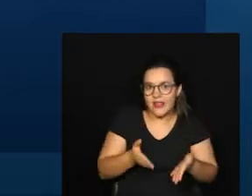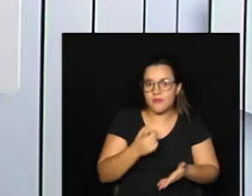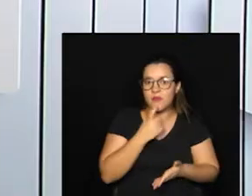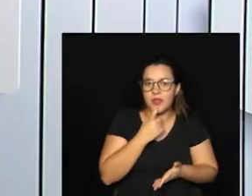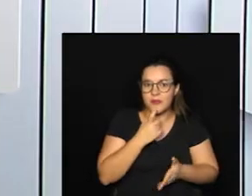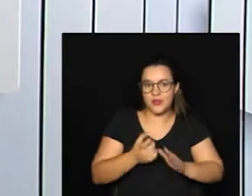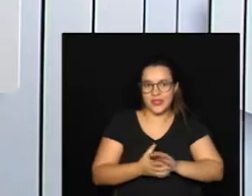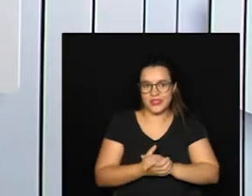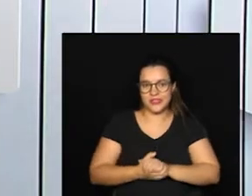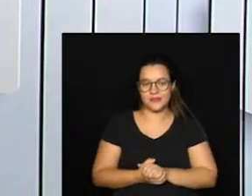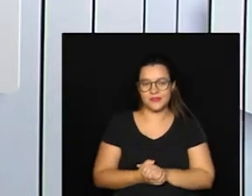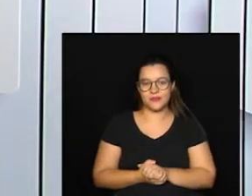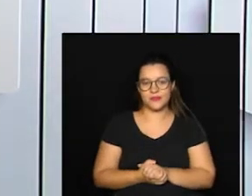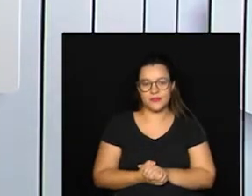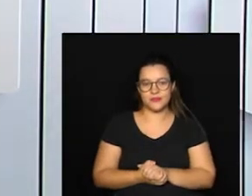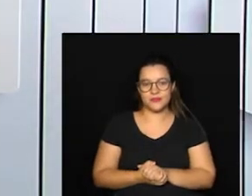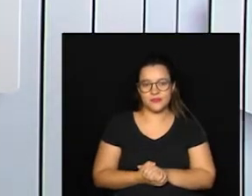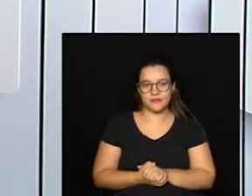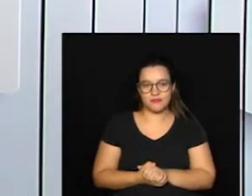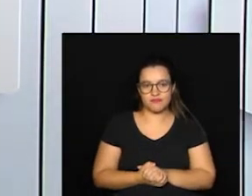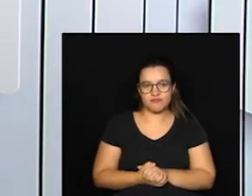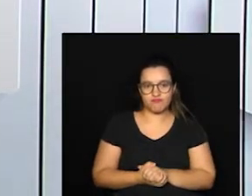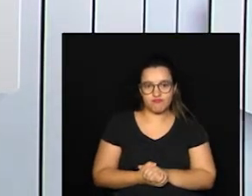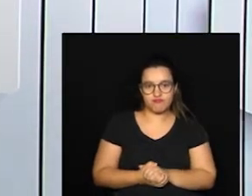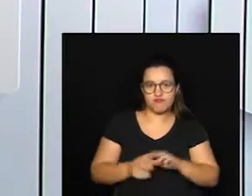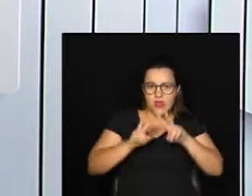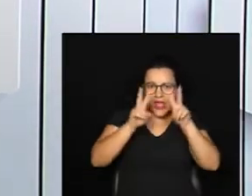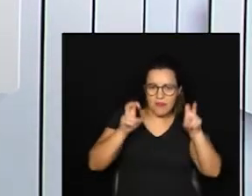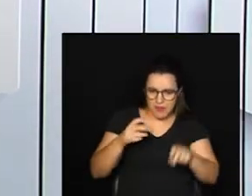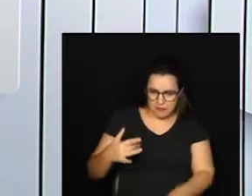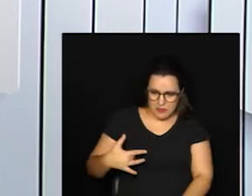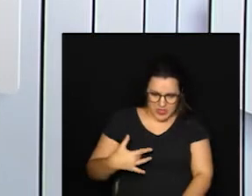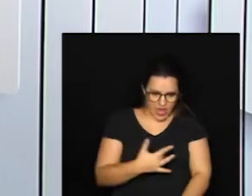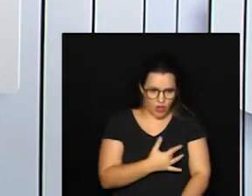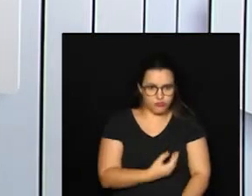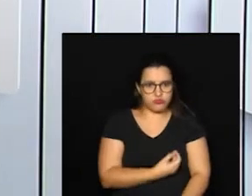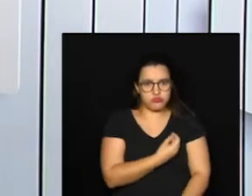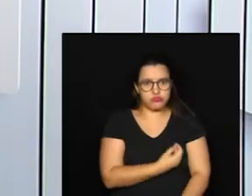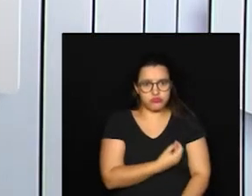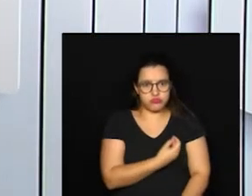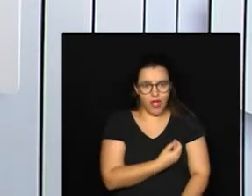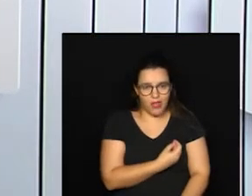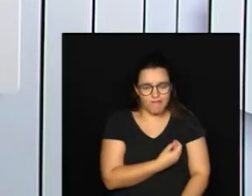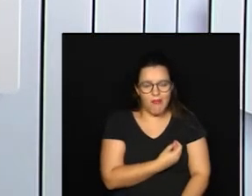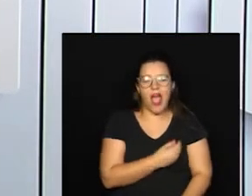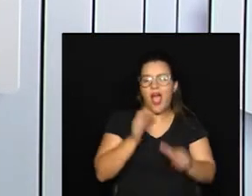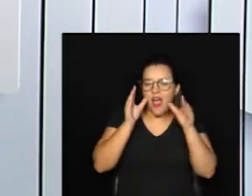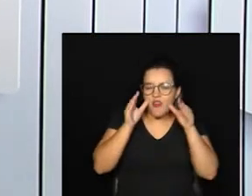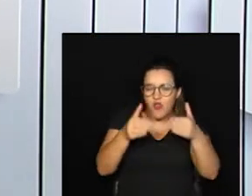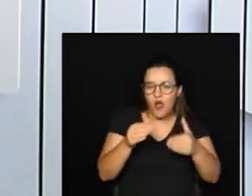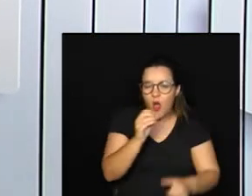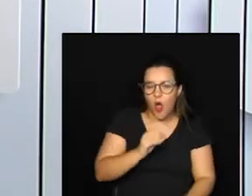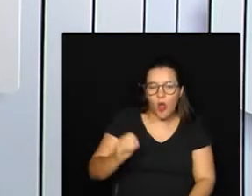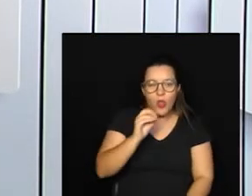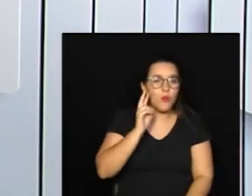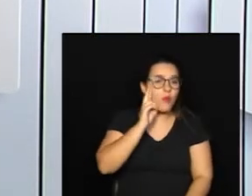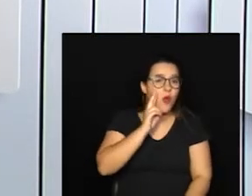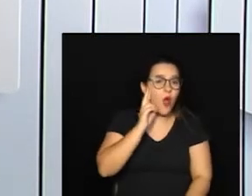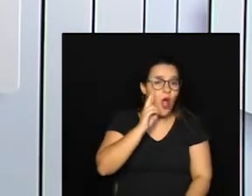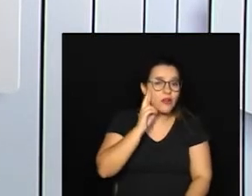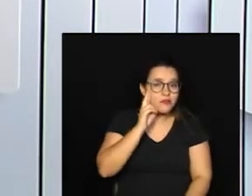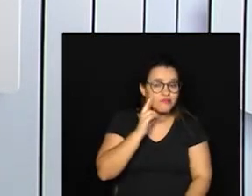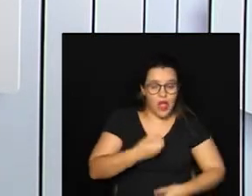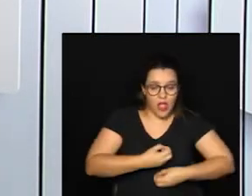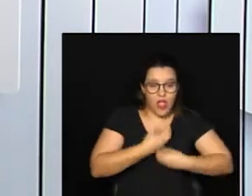Campinas. O quadro Saúde é Vida entra na campanha do Outubro Rosa com informações importantes